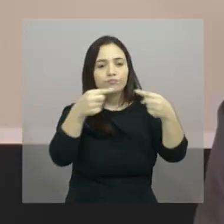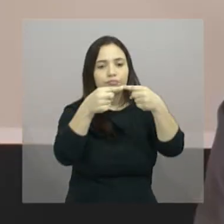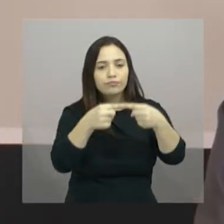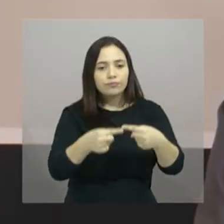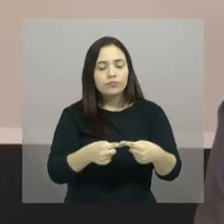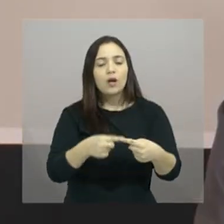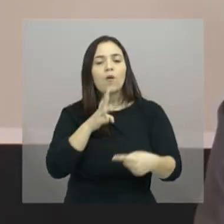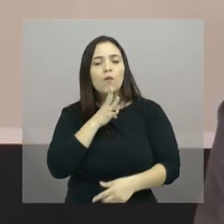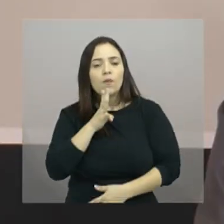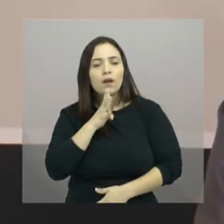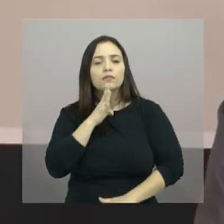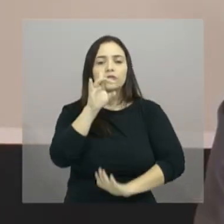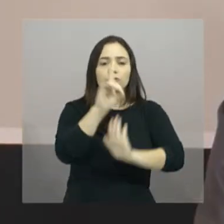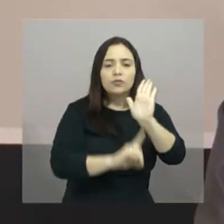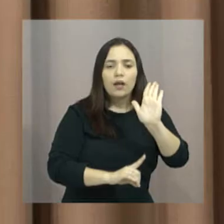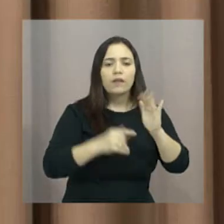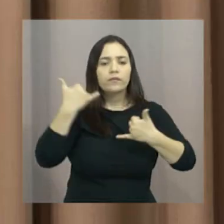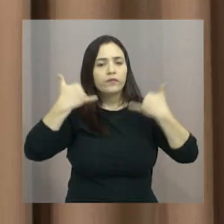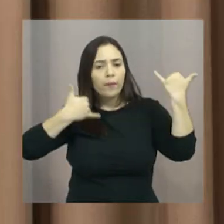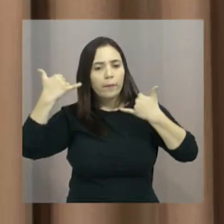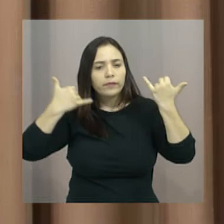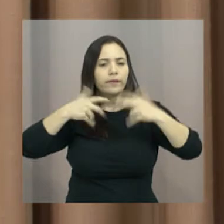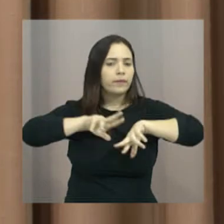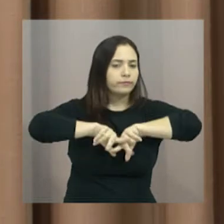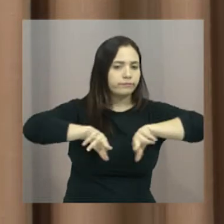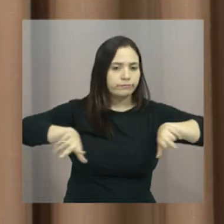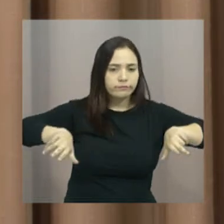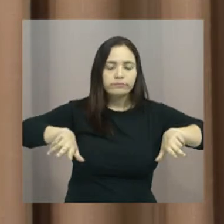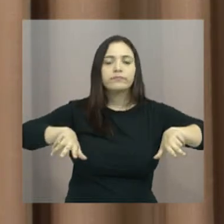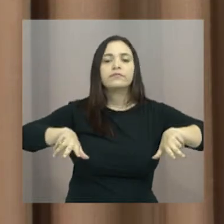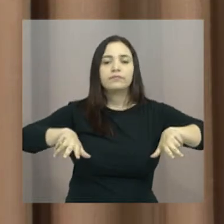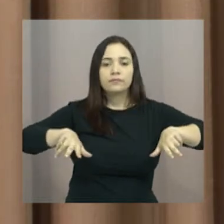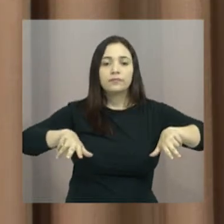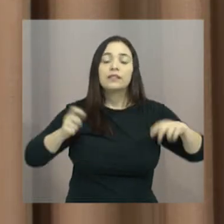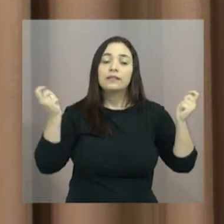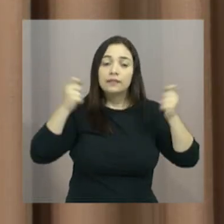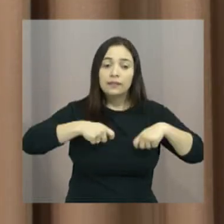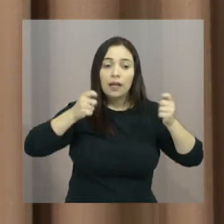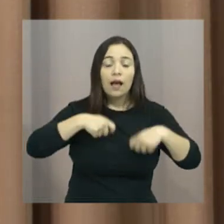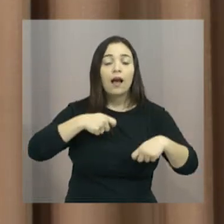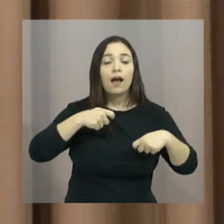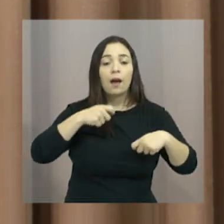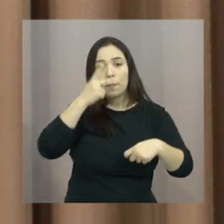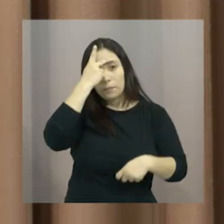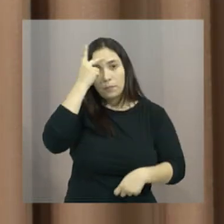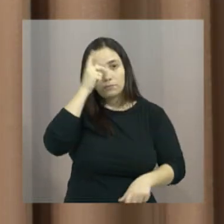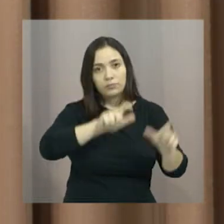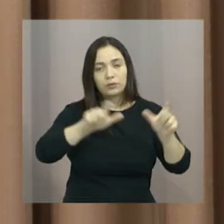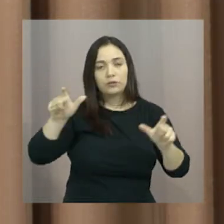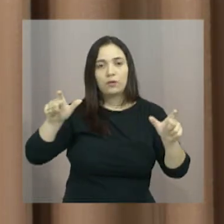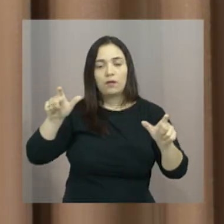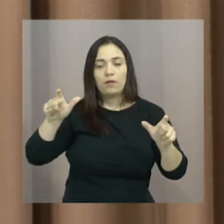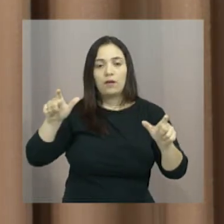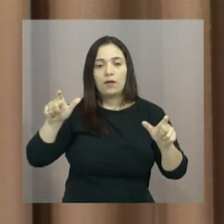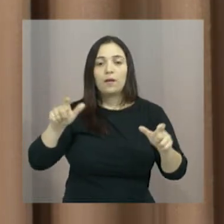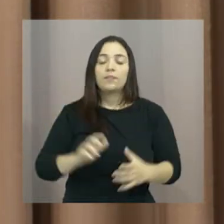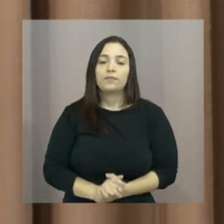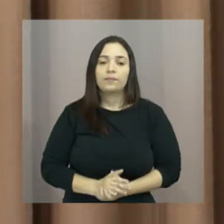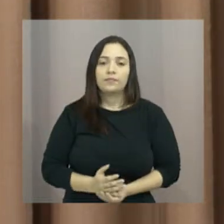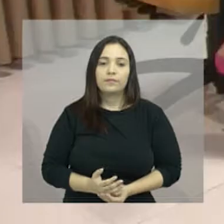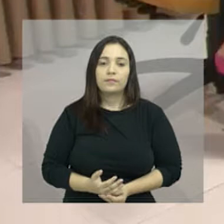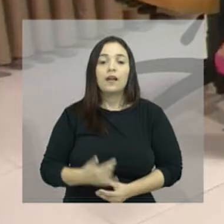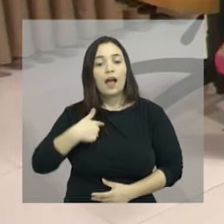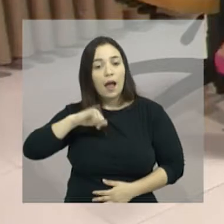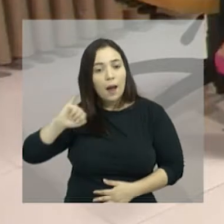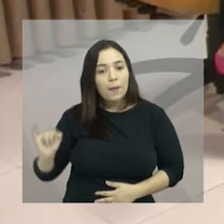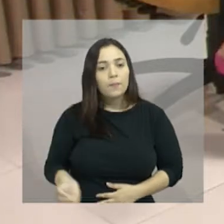conheçam, né, seus direitos, possam estar por dentro e ter o conhecimento daquilo que é possível para você. Mas, como de costume, eu aproveito